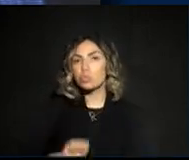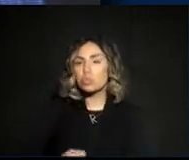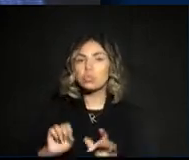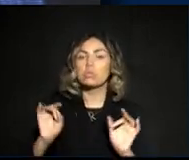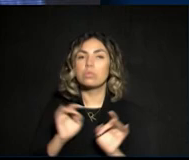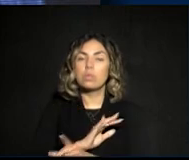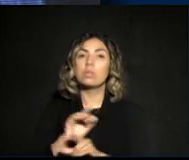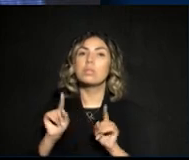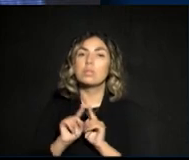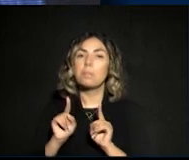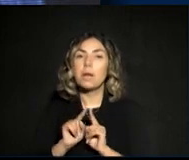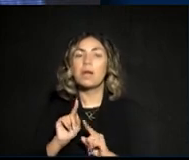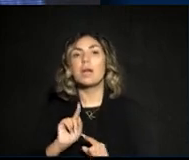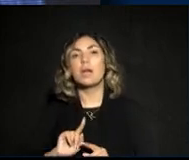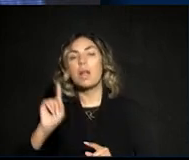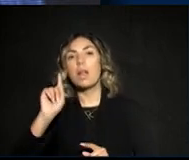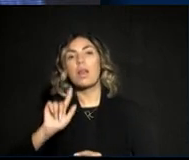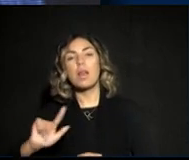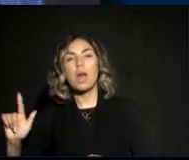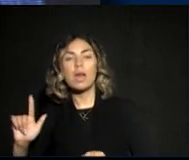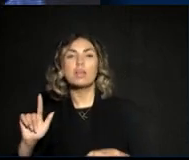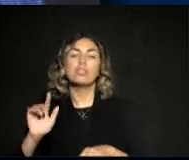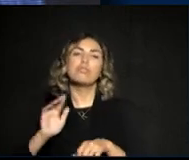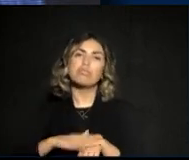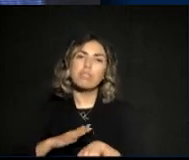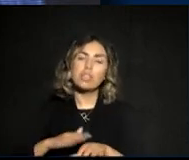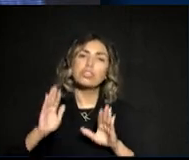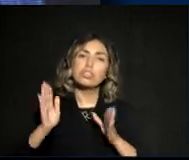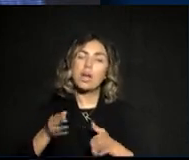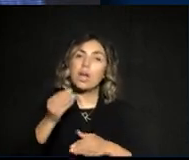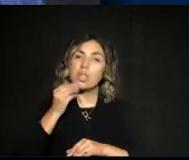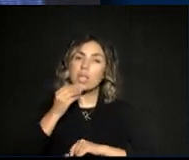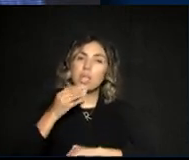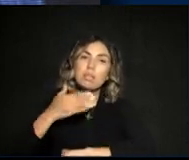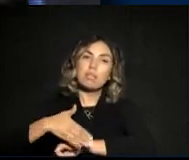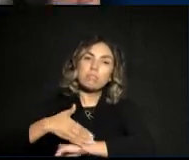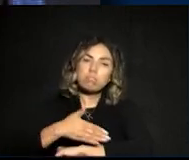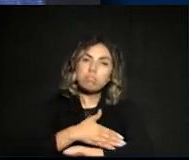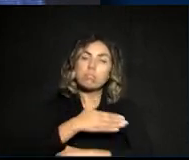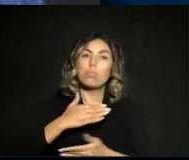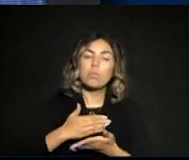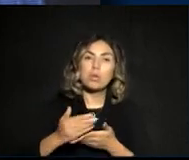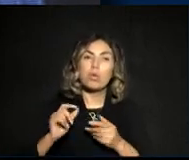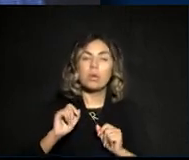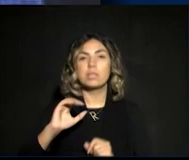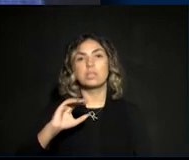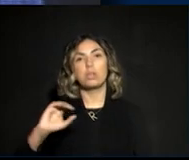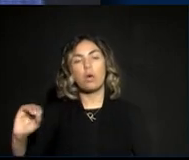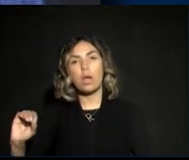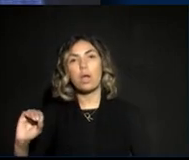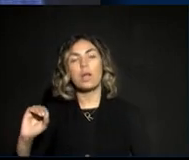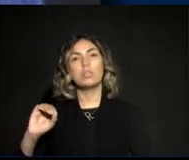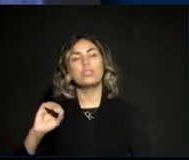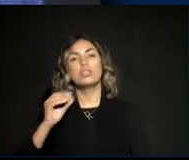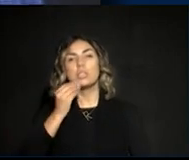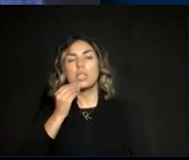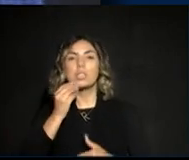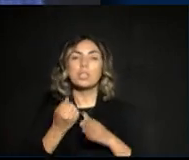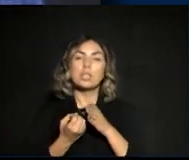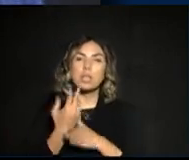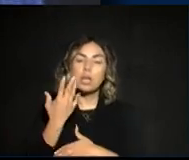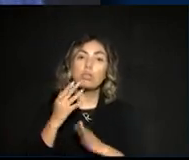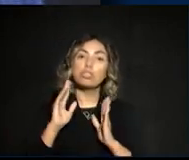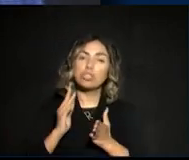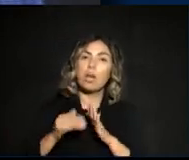fizemos leilão da ferrovia de integração oeste-leste começamos aqui a integração do centro-oeste para ligar o Vale do Araguaia a norte-sul